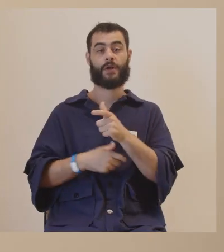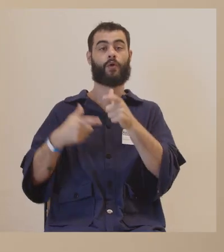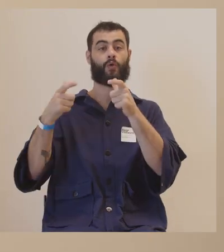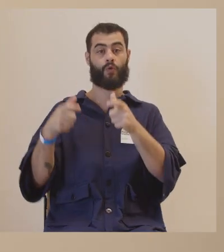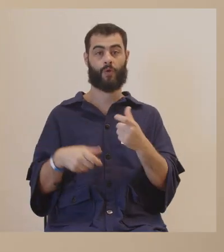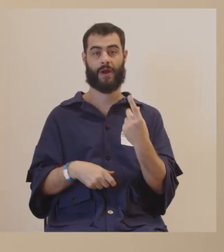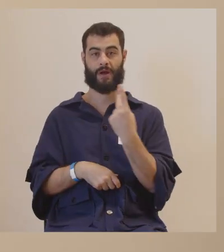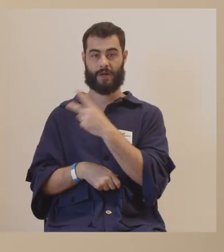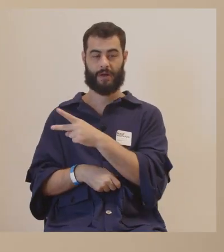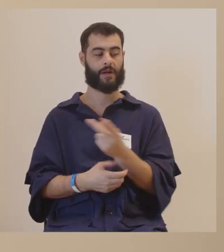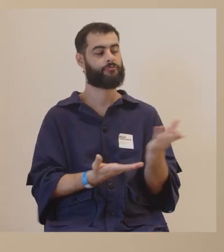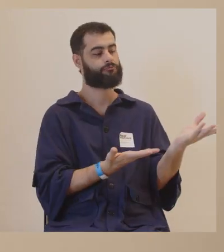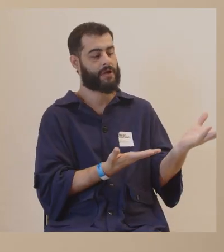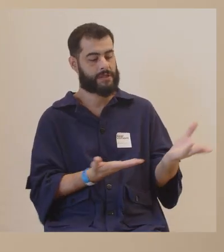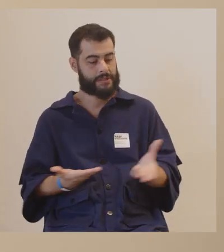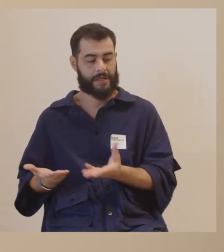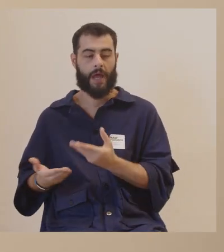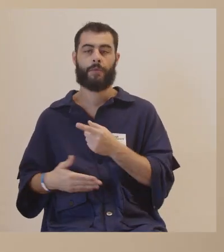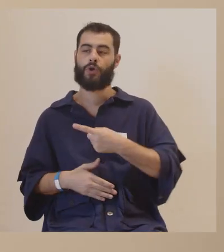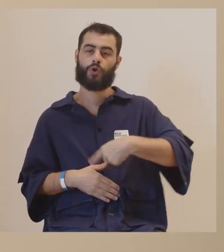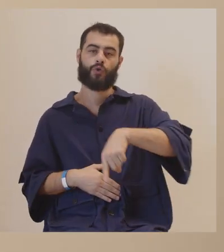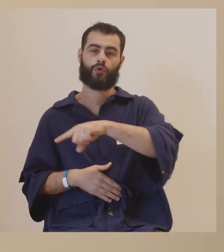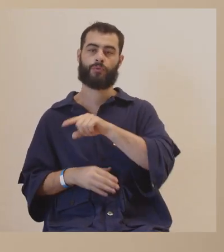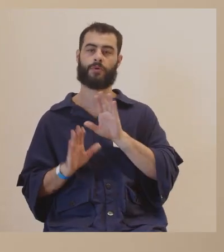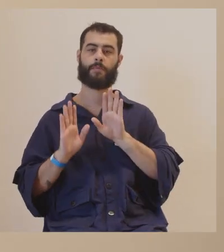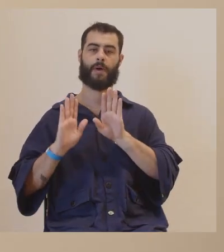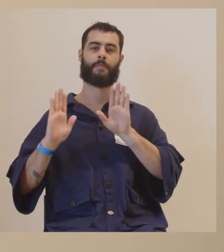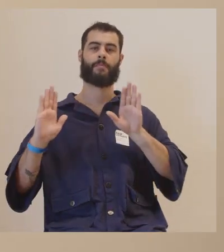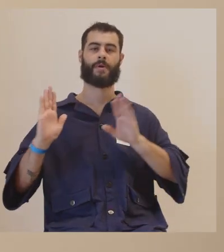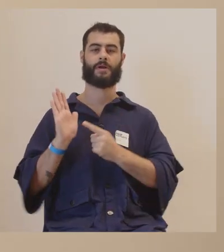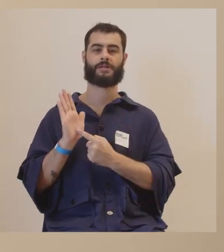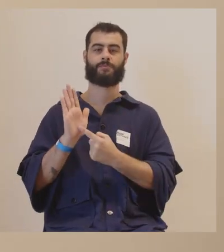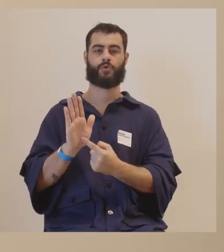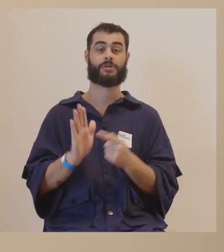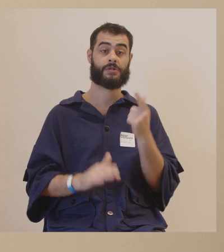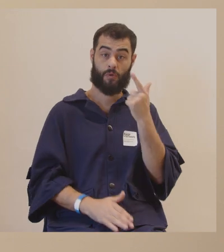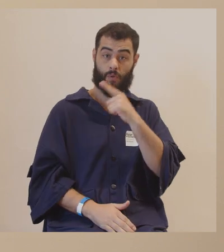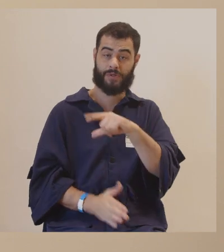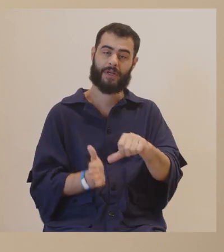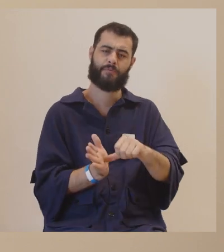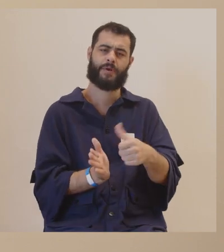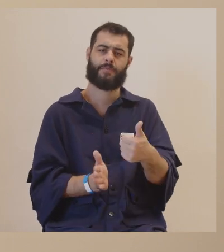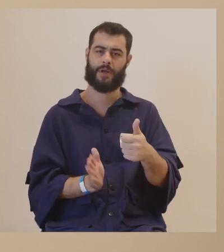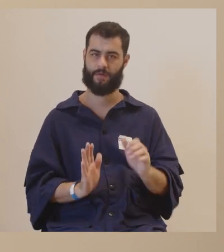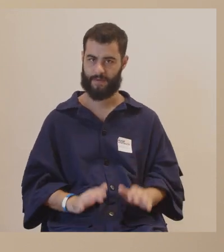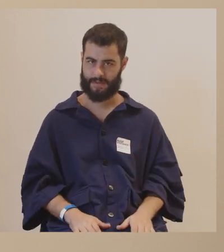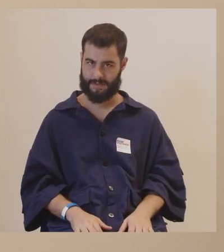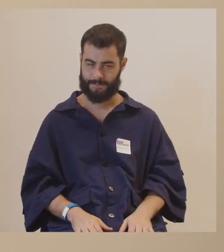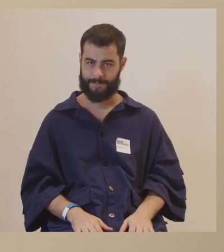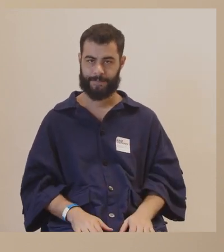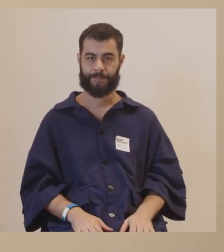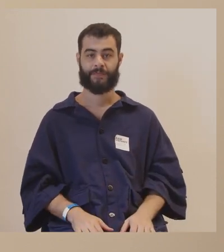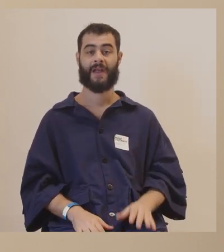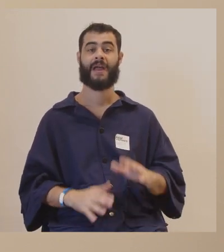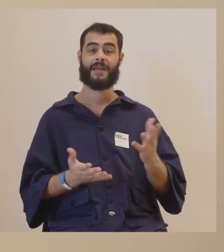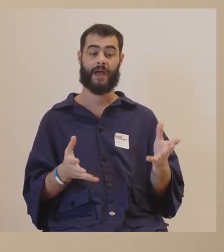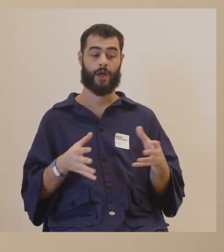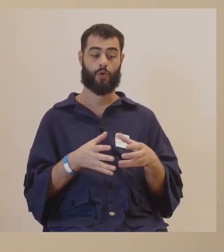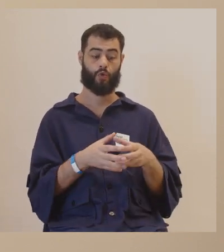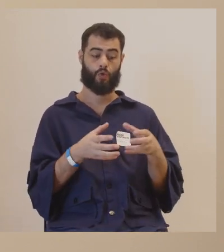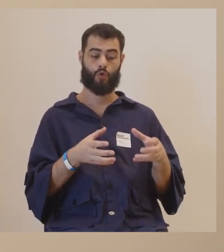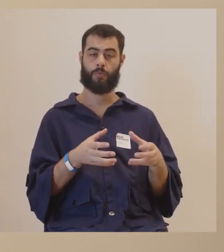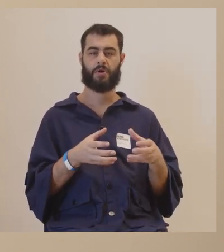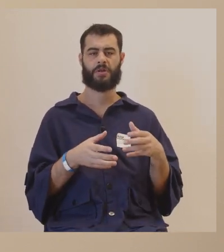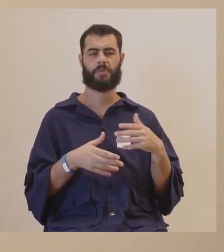primeira exposição, né? E, com o fim das exposições do grupo, né, porque o grupo começa a se dispersar, como eu disse,